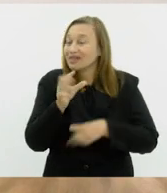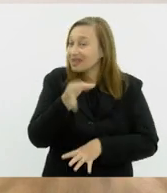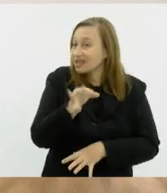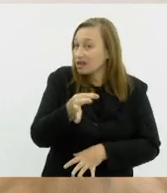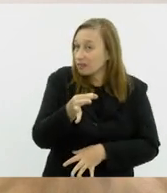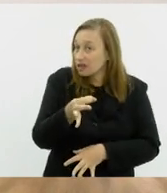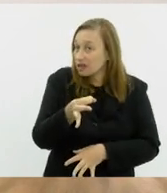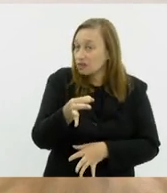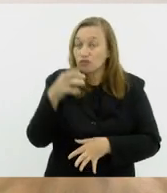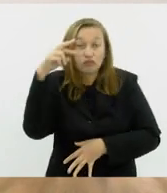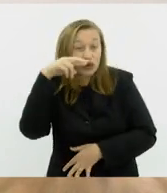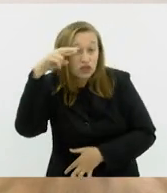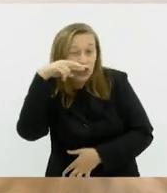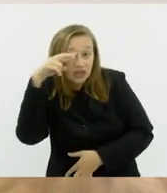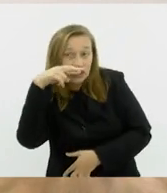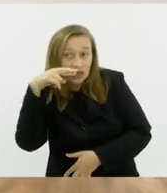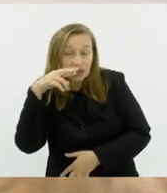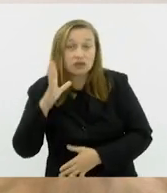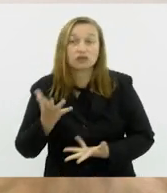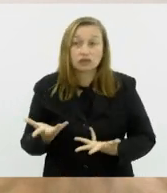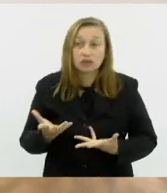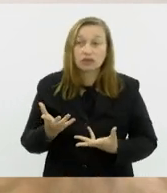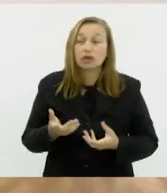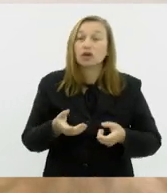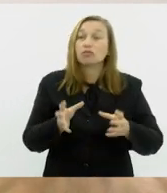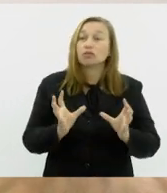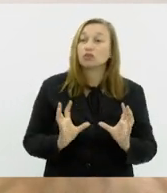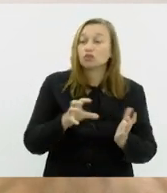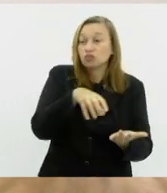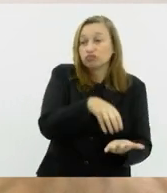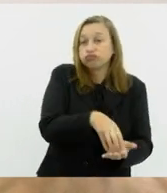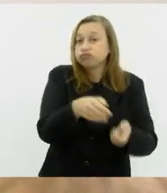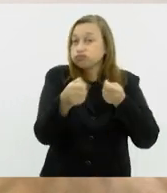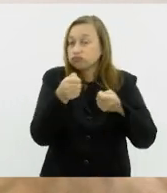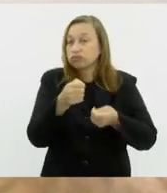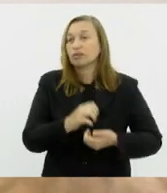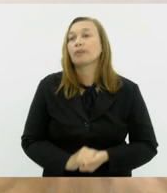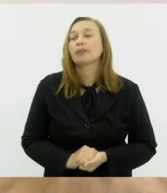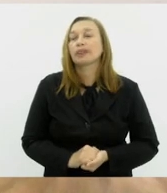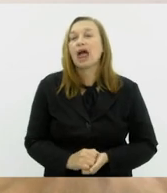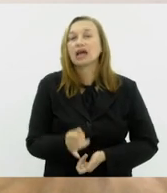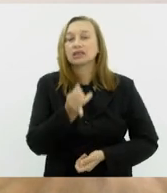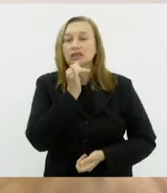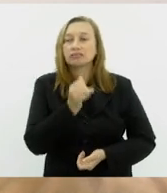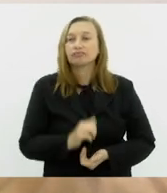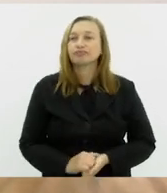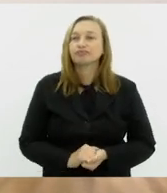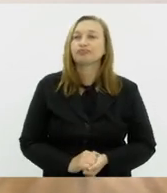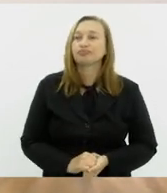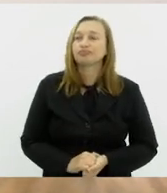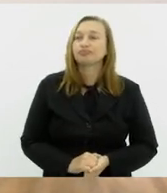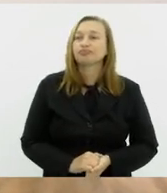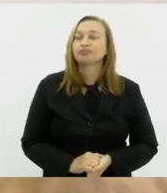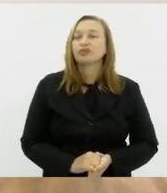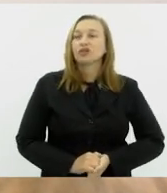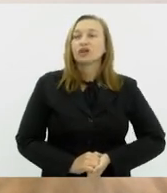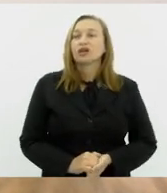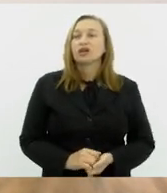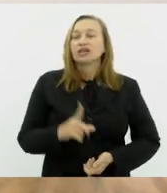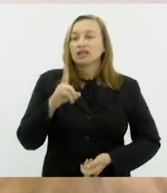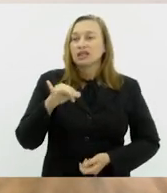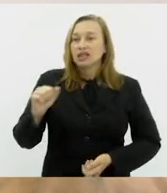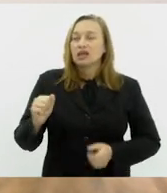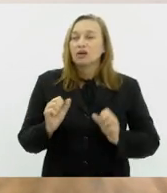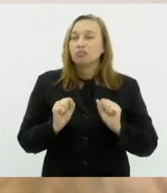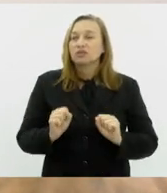somos fiscalizados pelos órgãos de controle. Como exemplo de reestruturação realizada pelo DSEA,